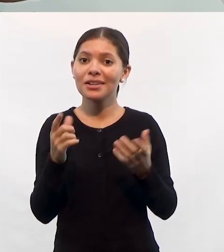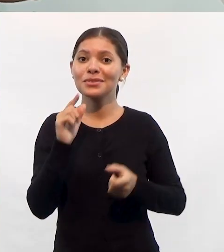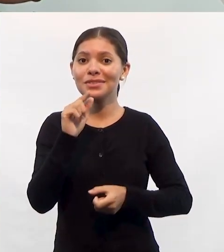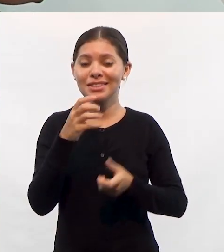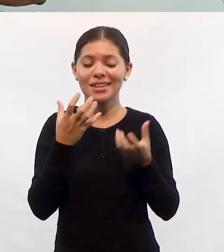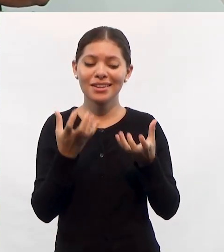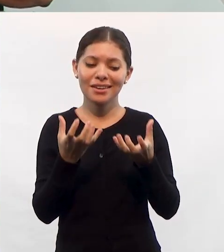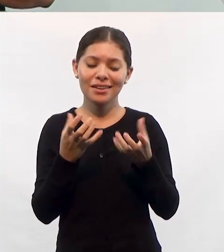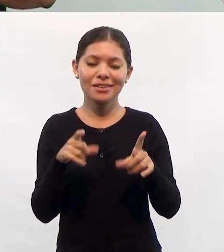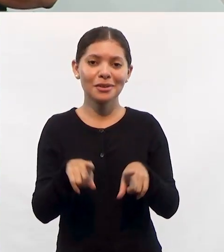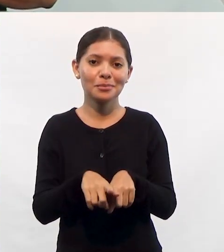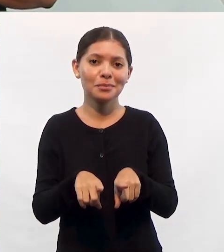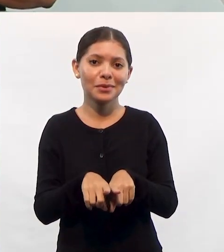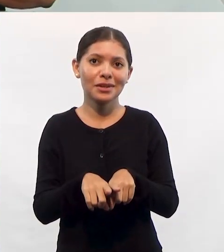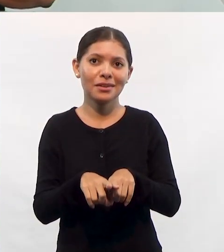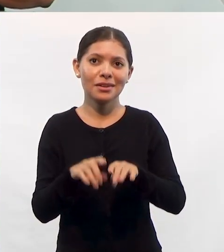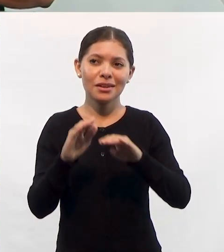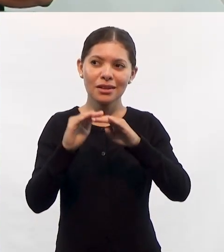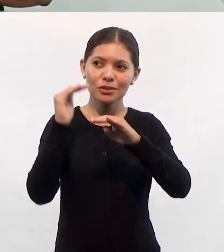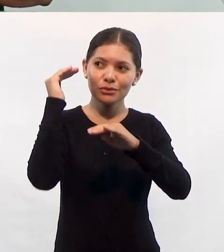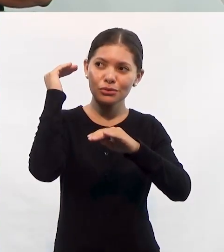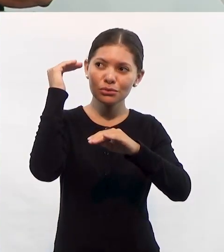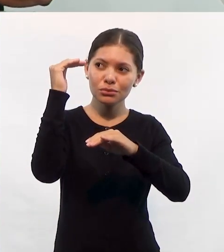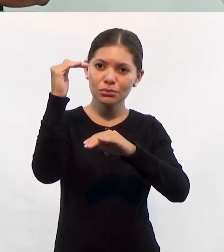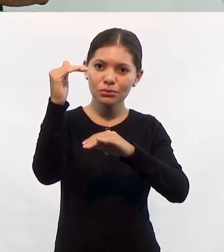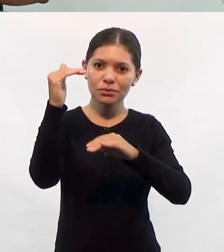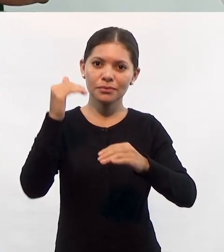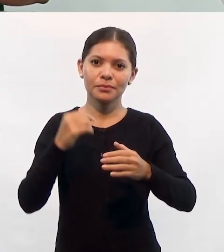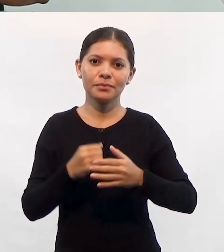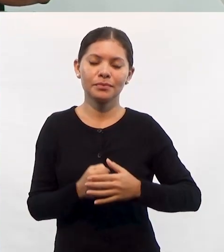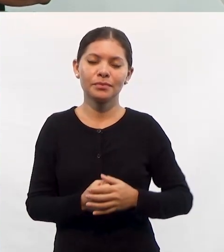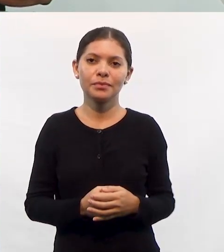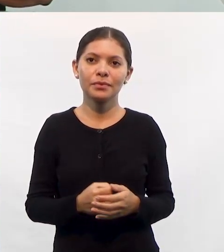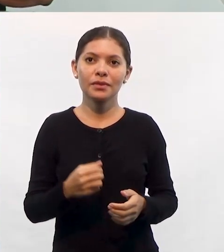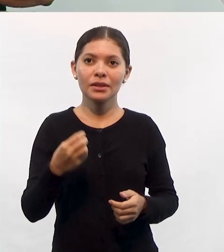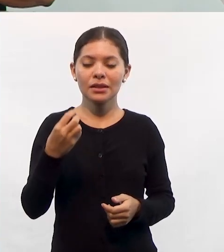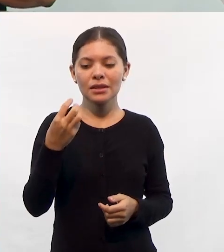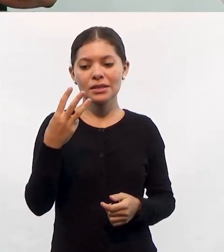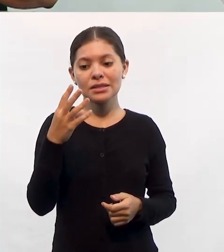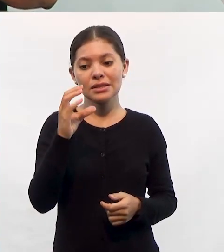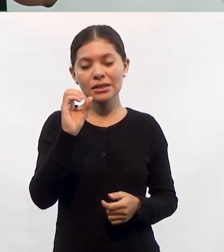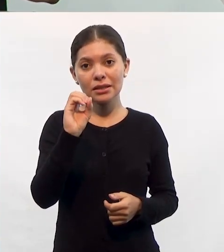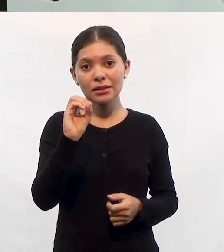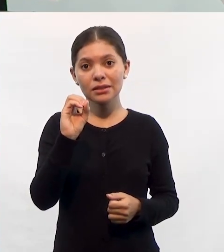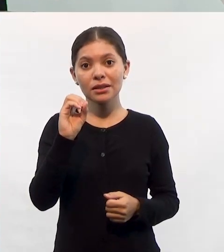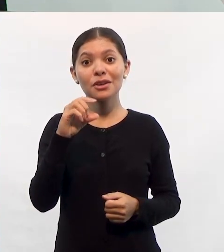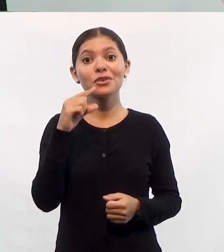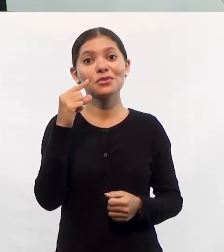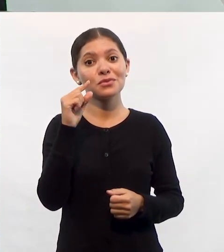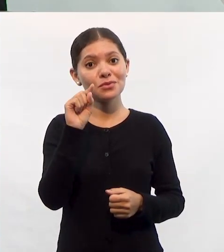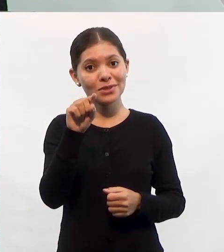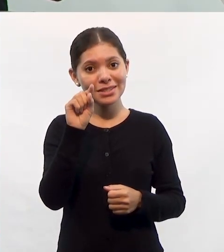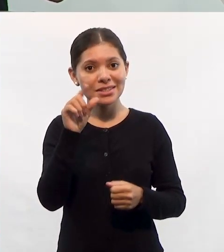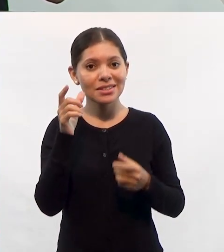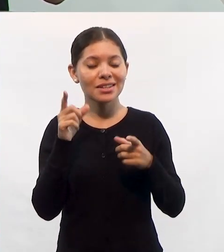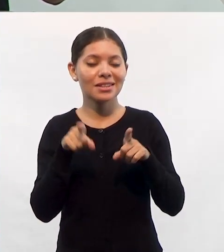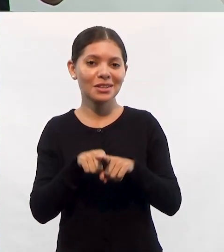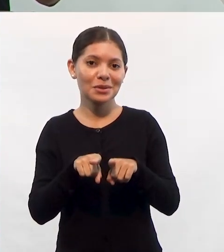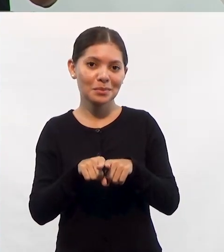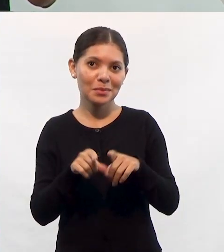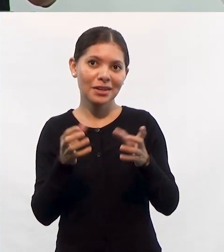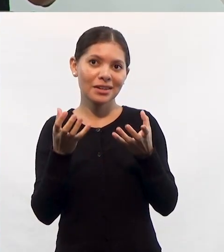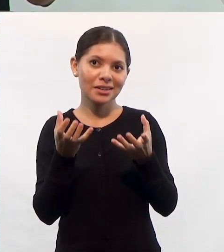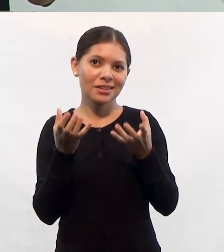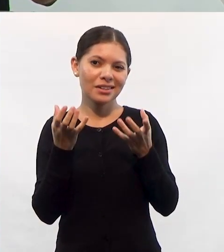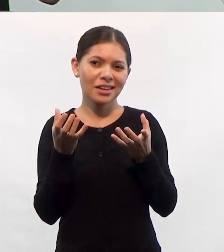pretende fazer uma live que vai consumir mais 30 E você também pretende fazer uma